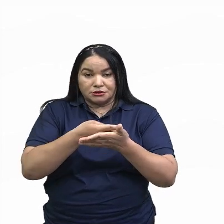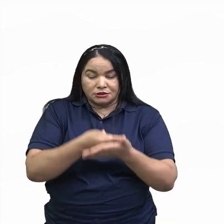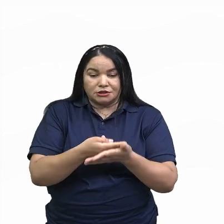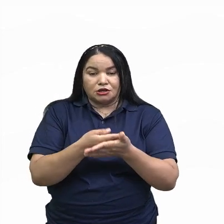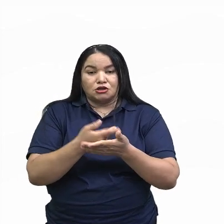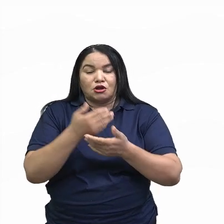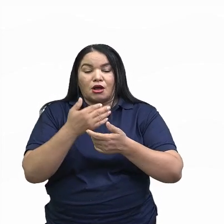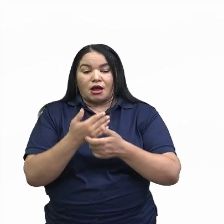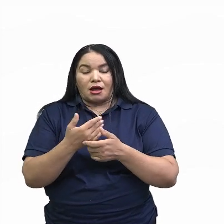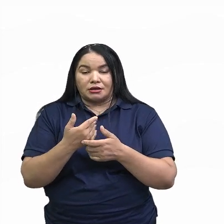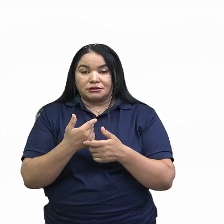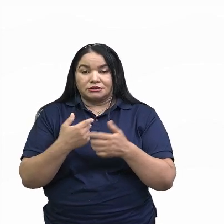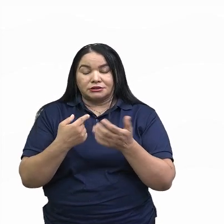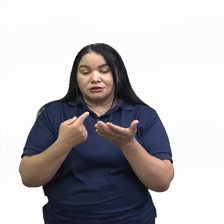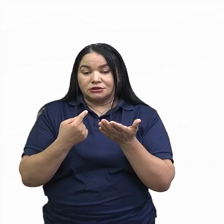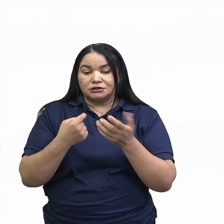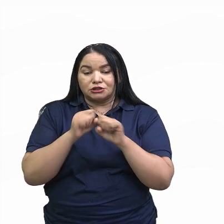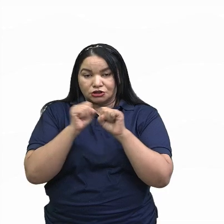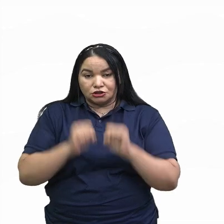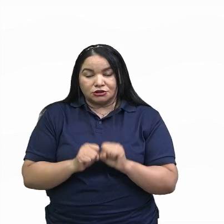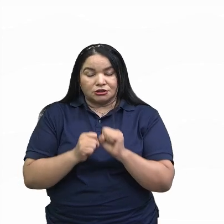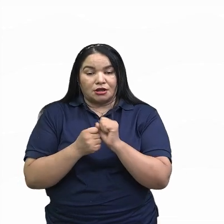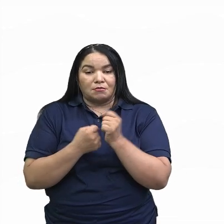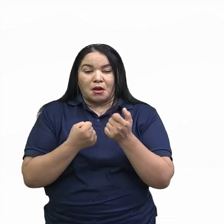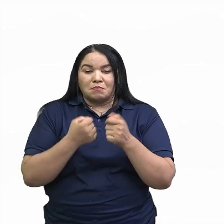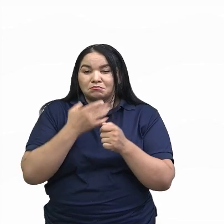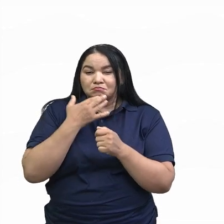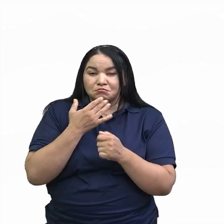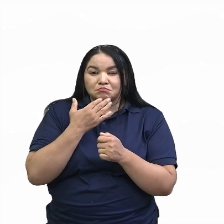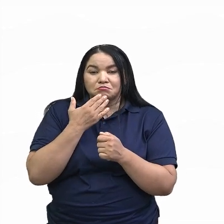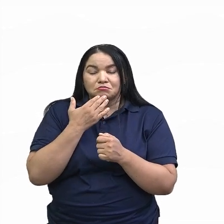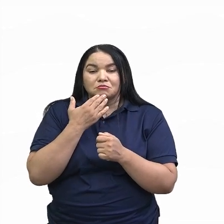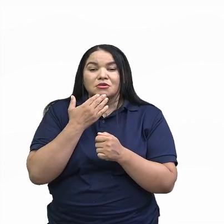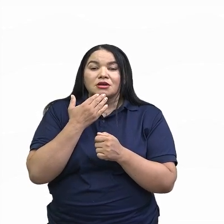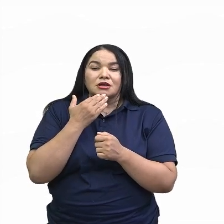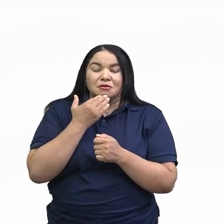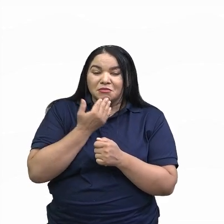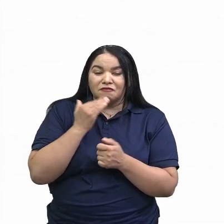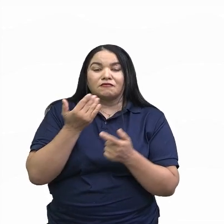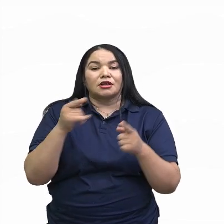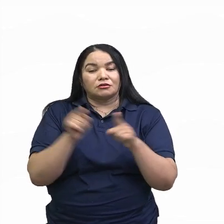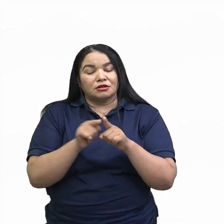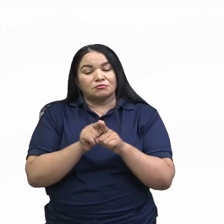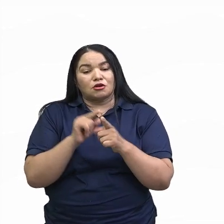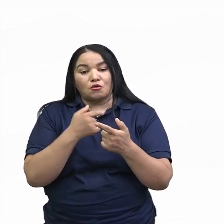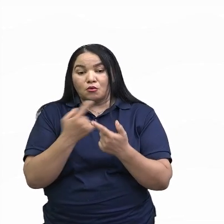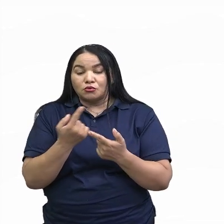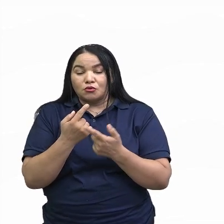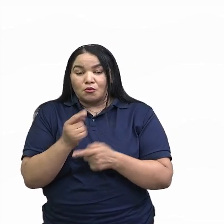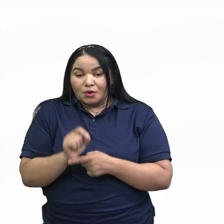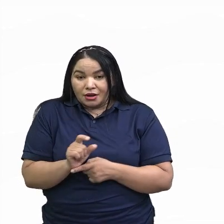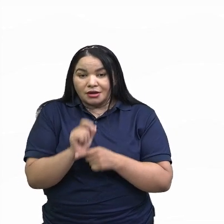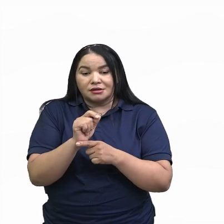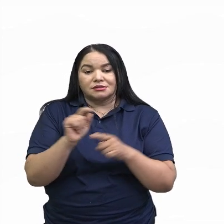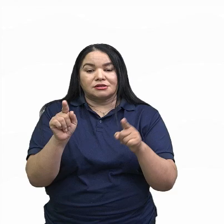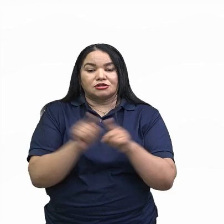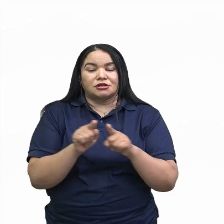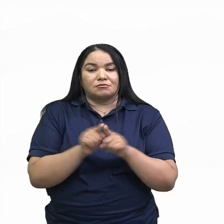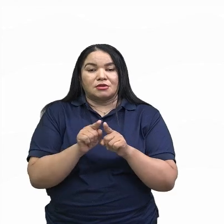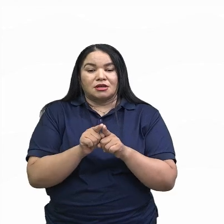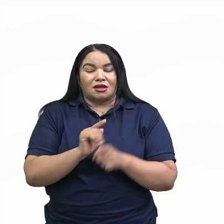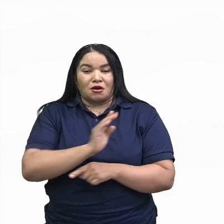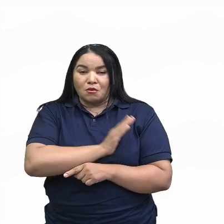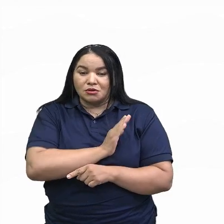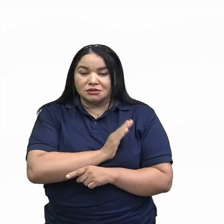deficiente, terapia gênica para tratamento de doenças como câncer, neurológicas, cardiovasculares,